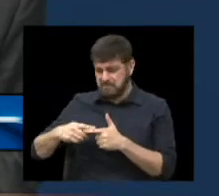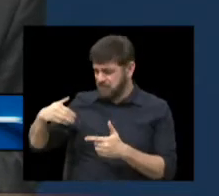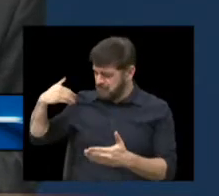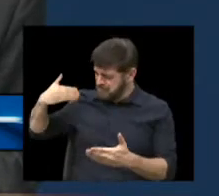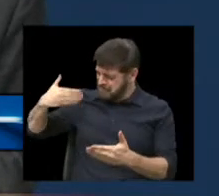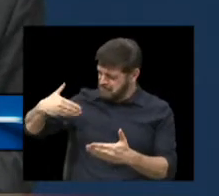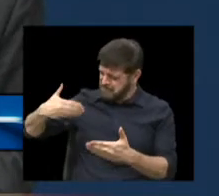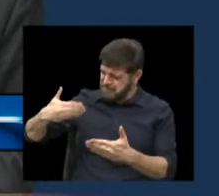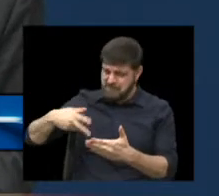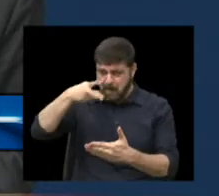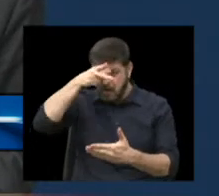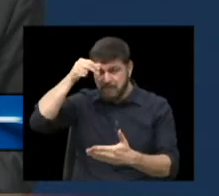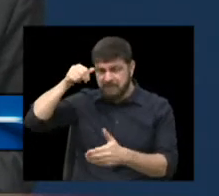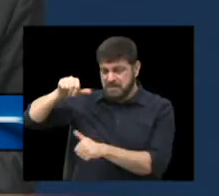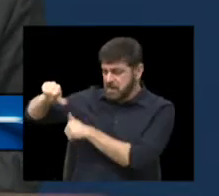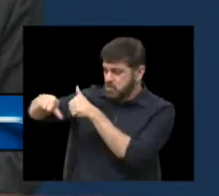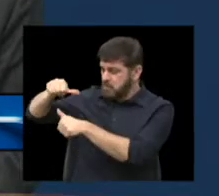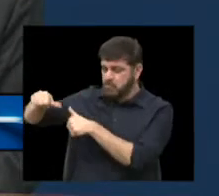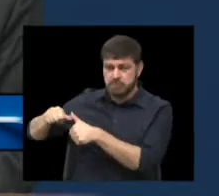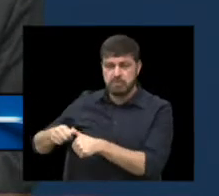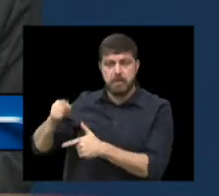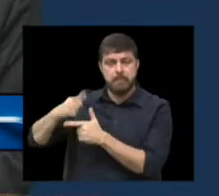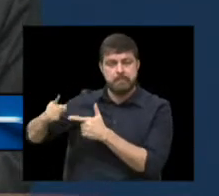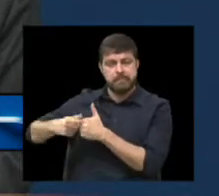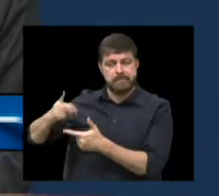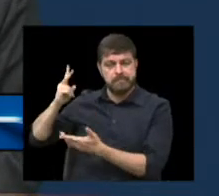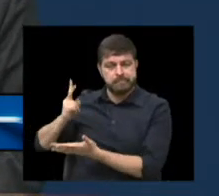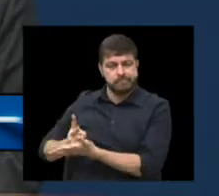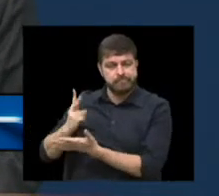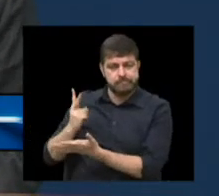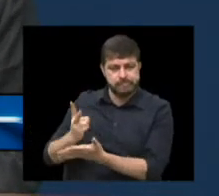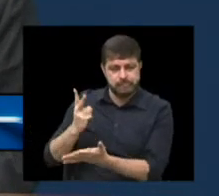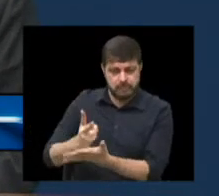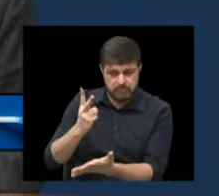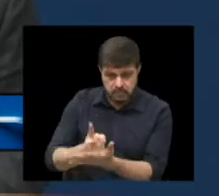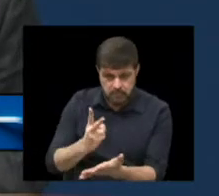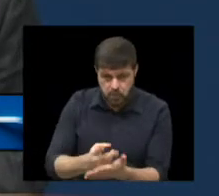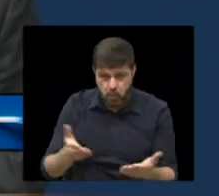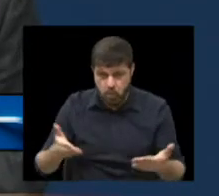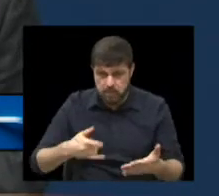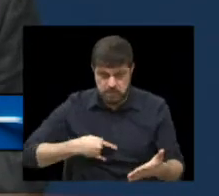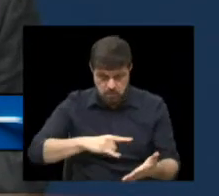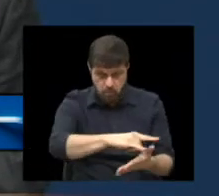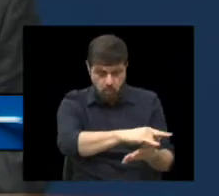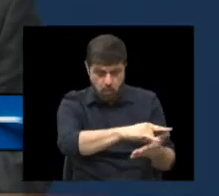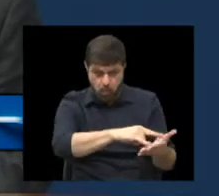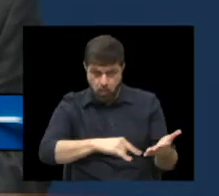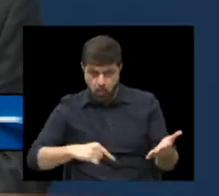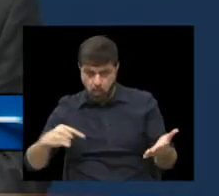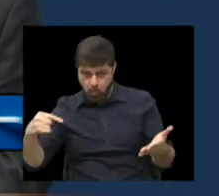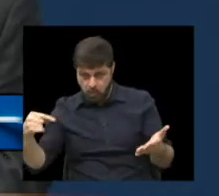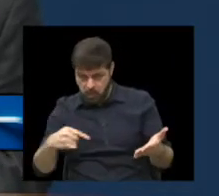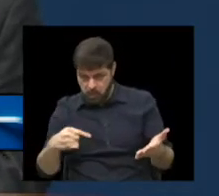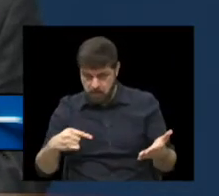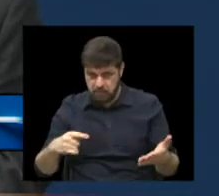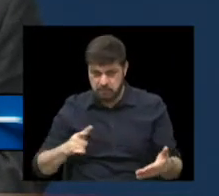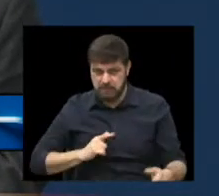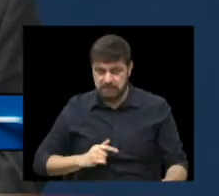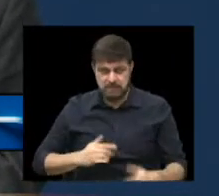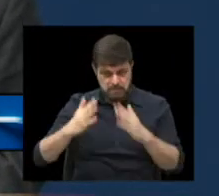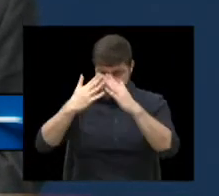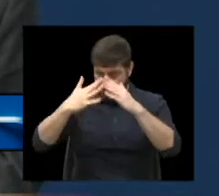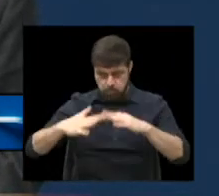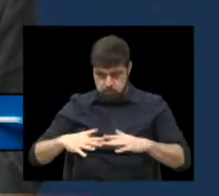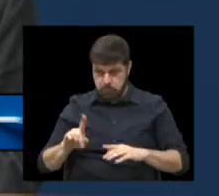gestões municipais e, apesar de haver hoje um laudo que descarta a possibilidade definitiva de